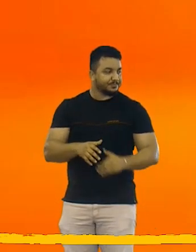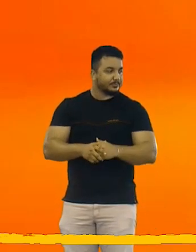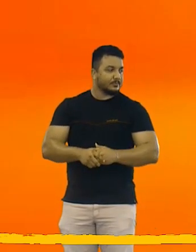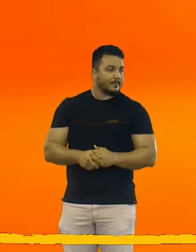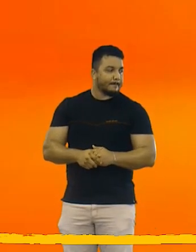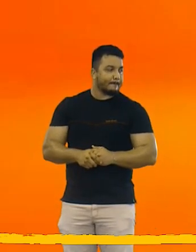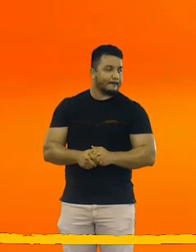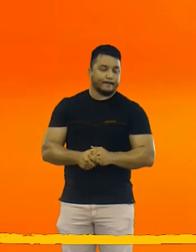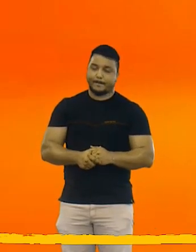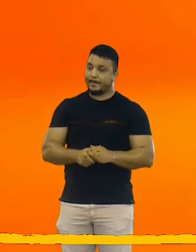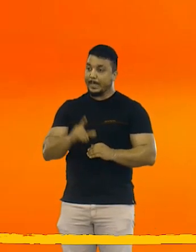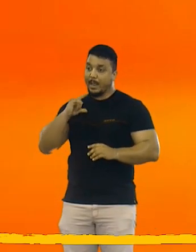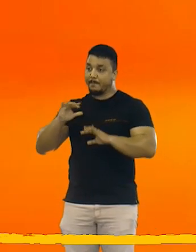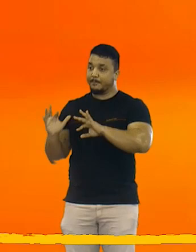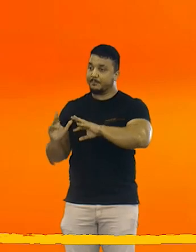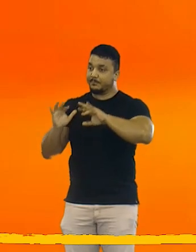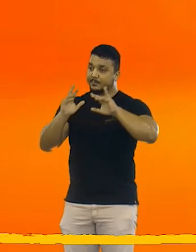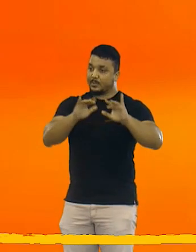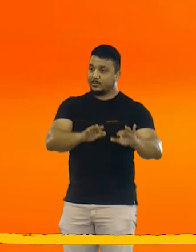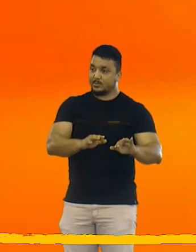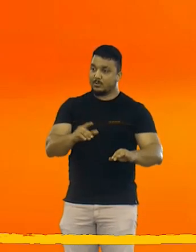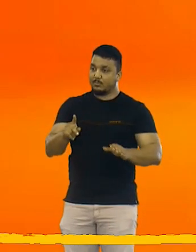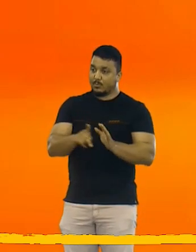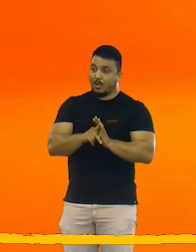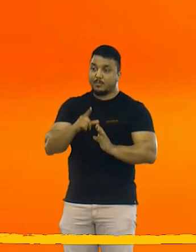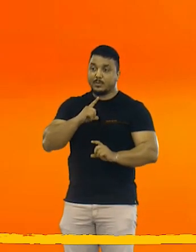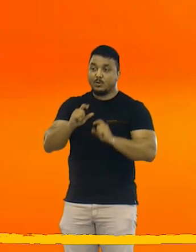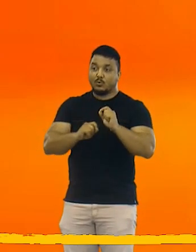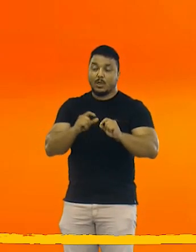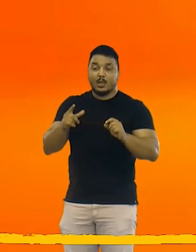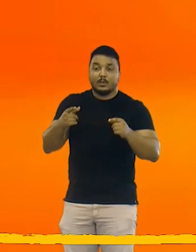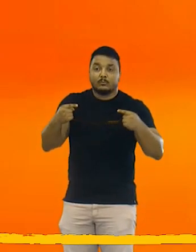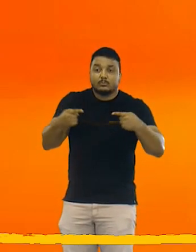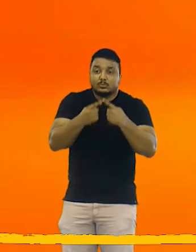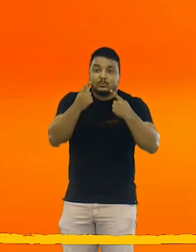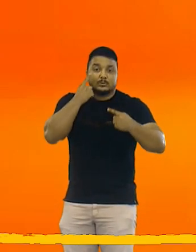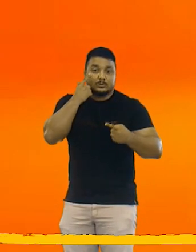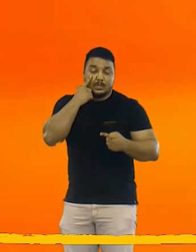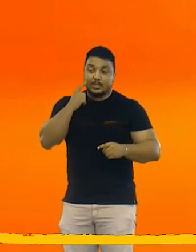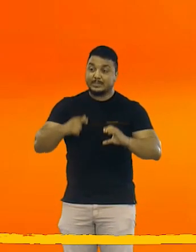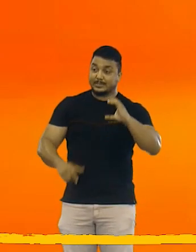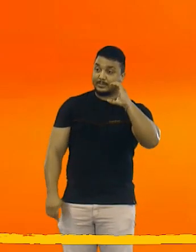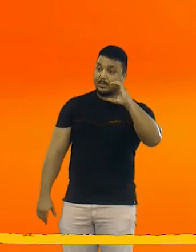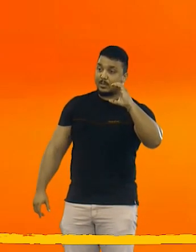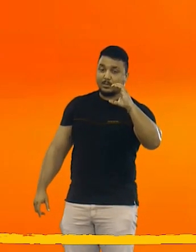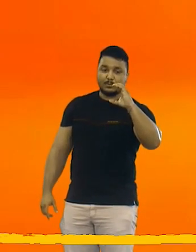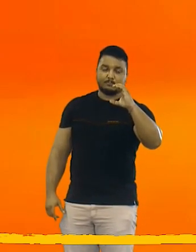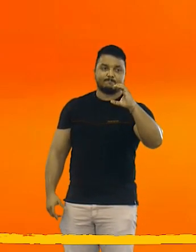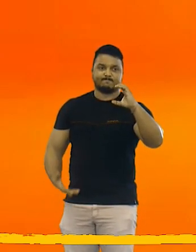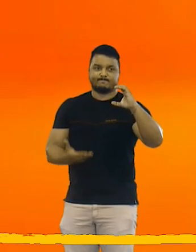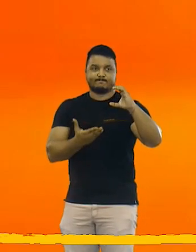e migração sazonal. E aí, Fernandes, olhando esse item C, ele estaria